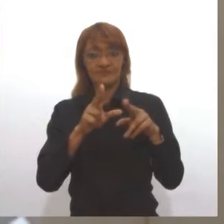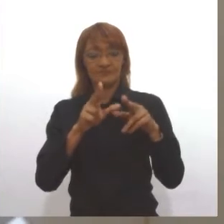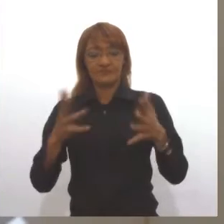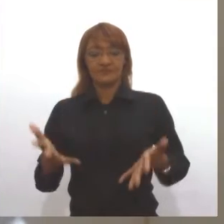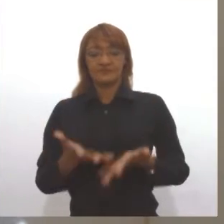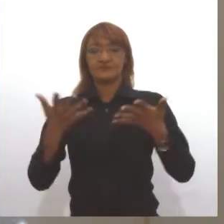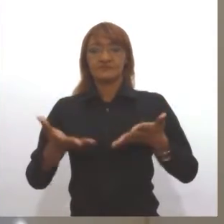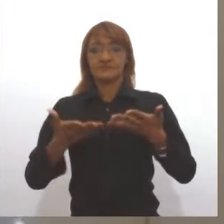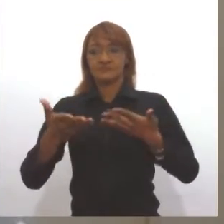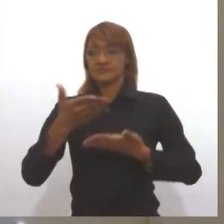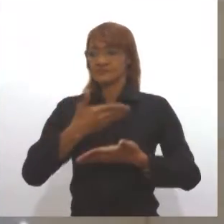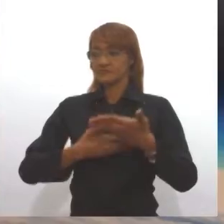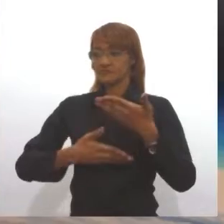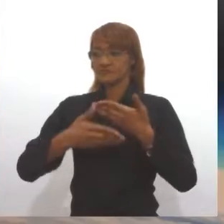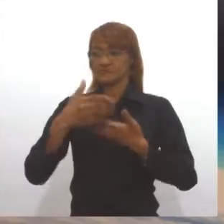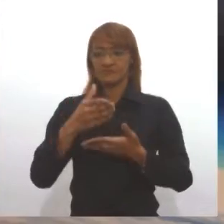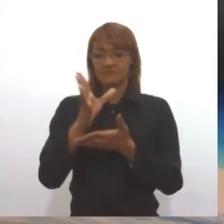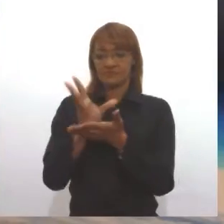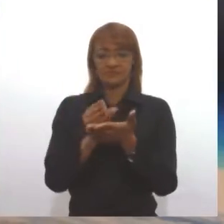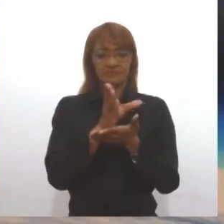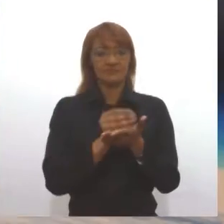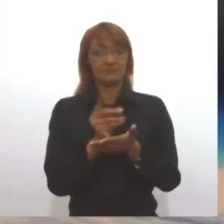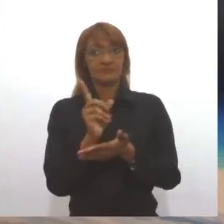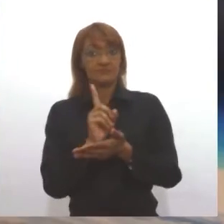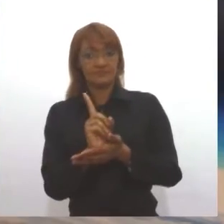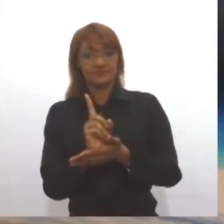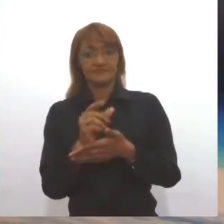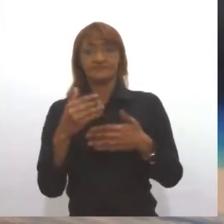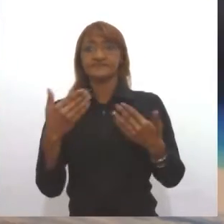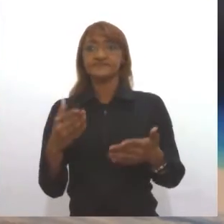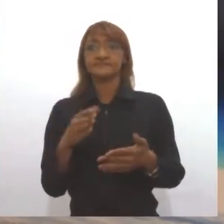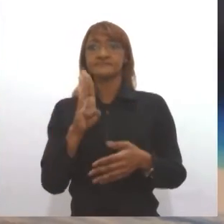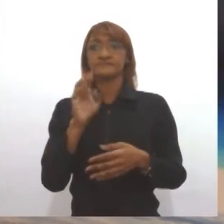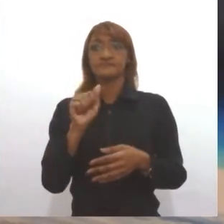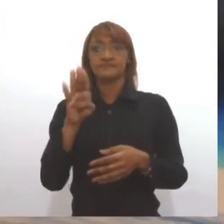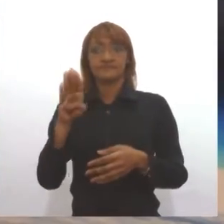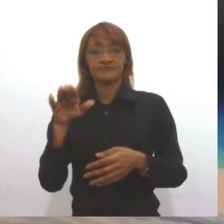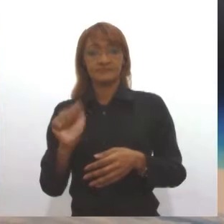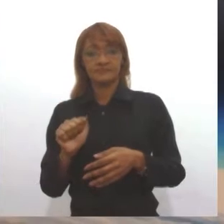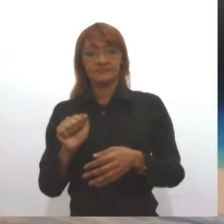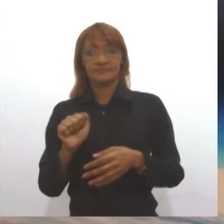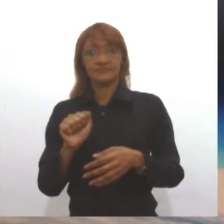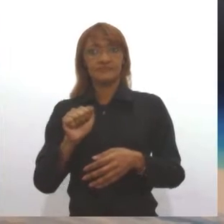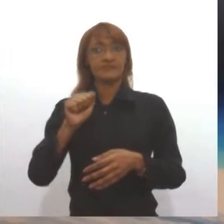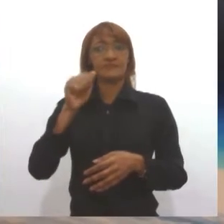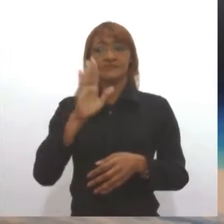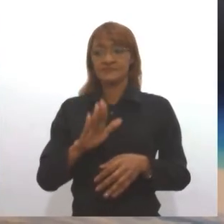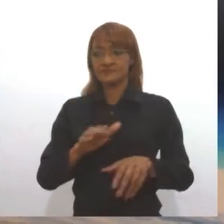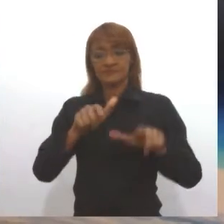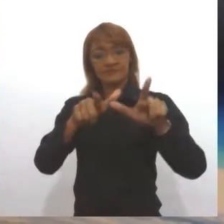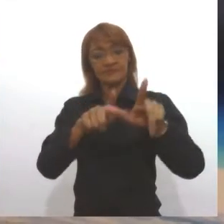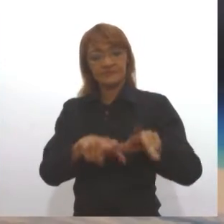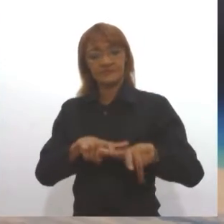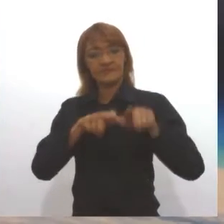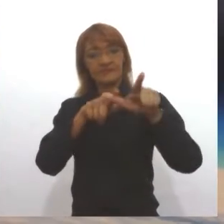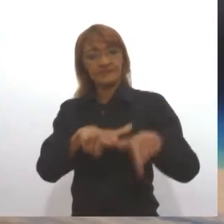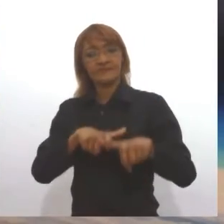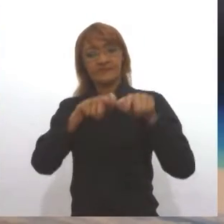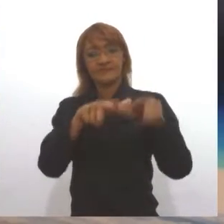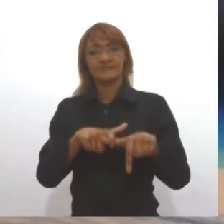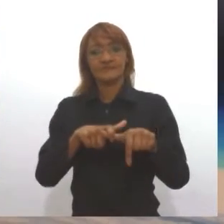motivada no entendimento próprio. Babá Júnior é do Candomblé. Ele vê diferenças entre fé e